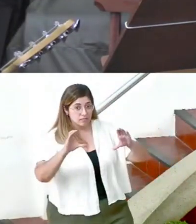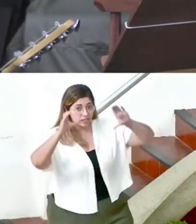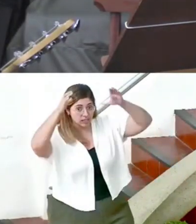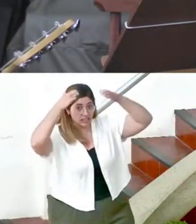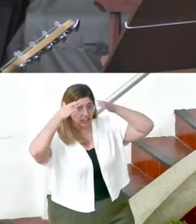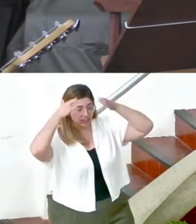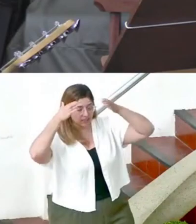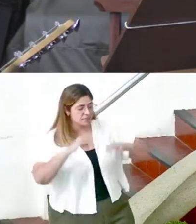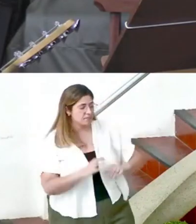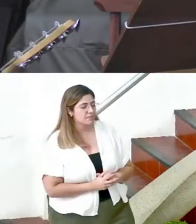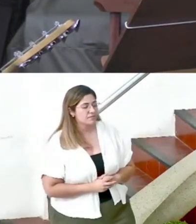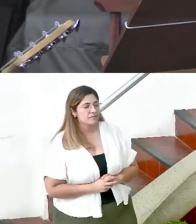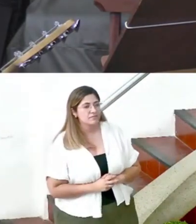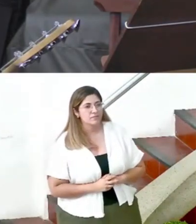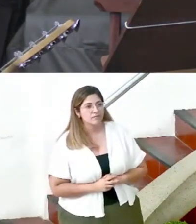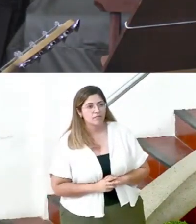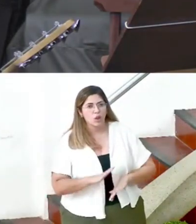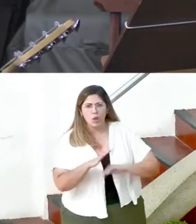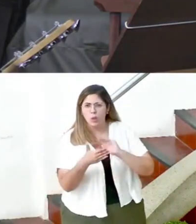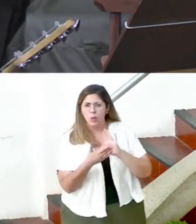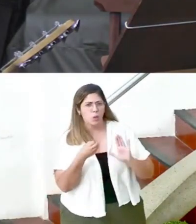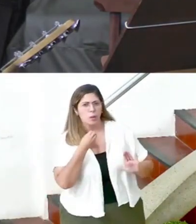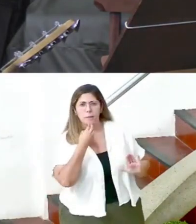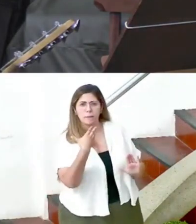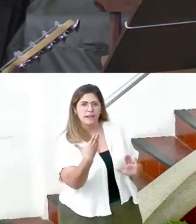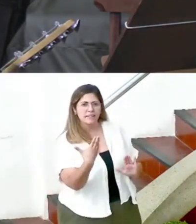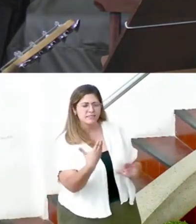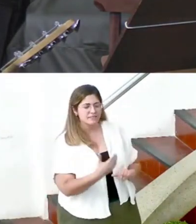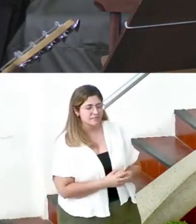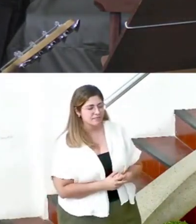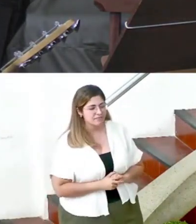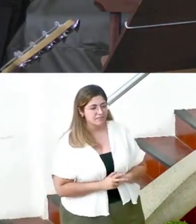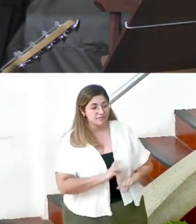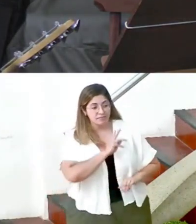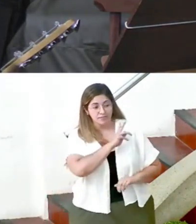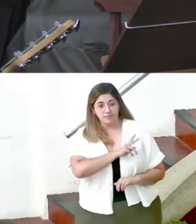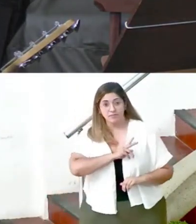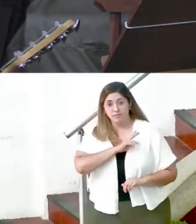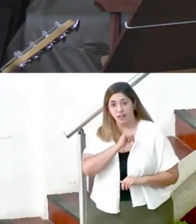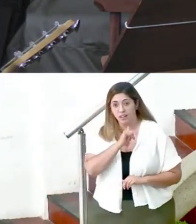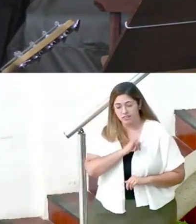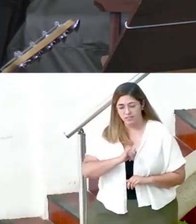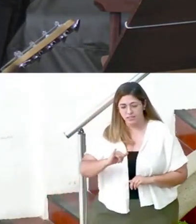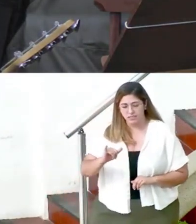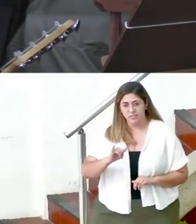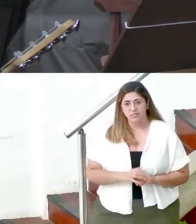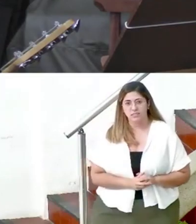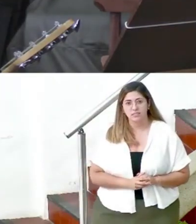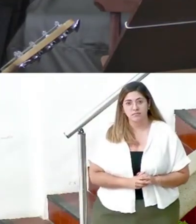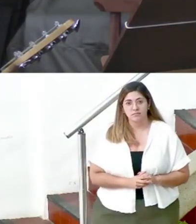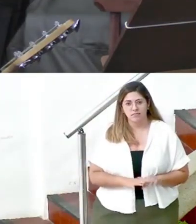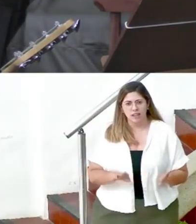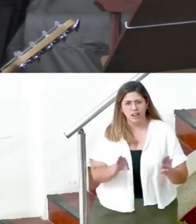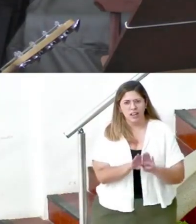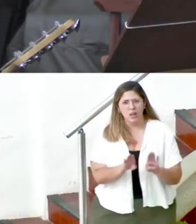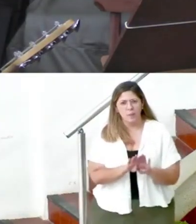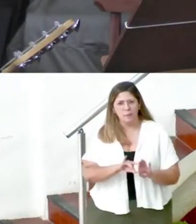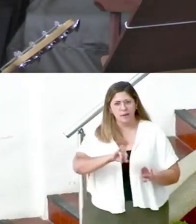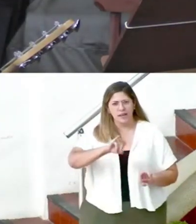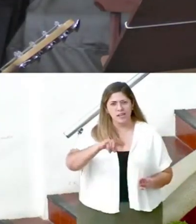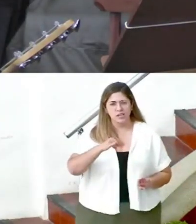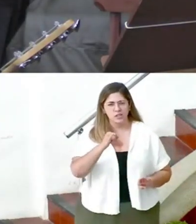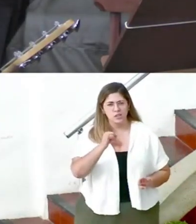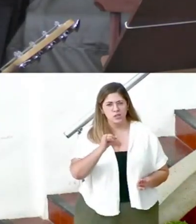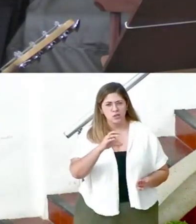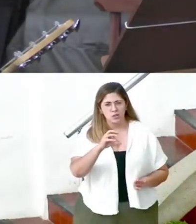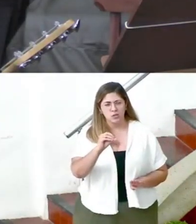bem. No entanto, chega um tal de Paulo, um tal de Barnabé, um tal de João Marcos, e